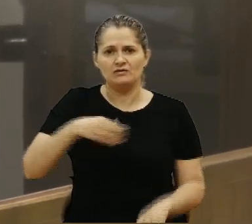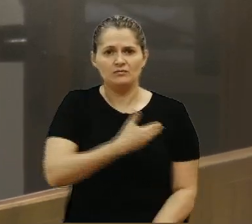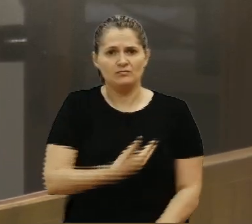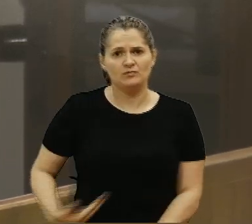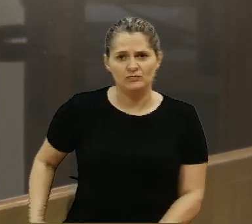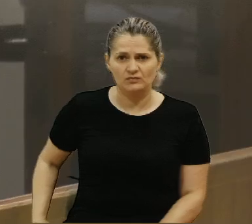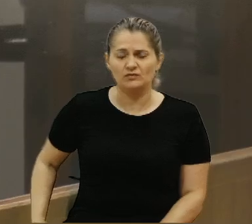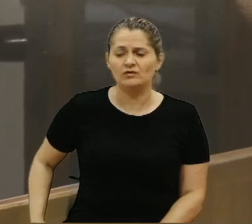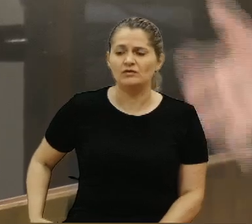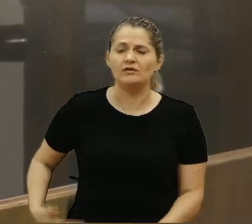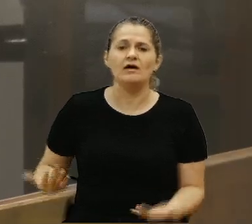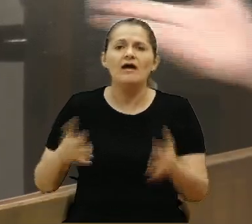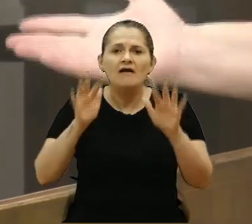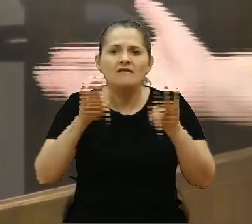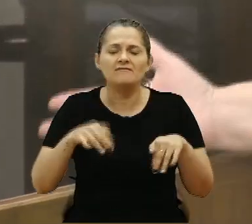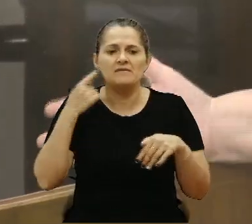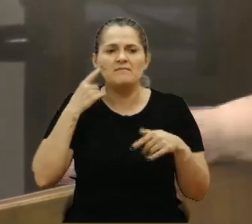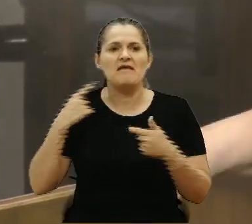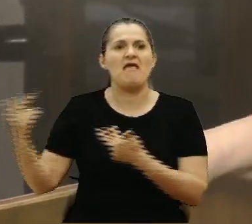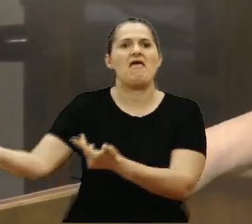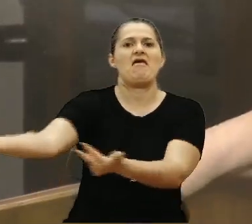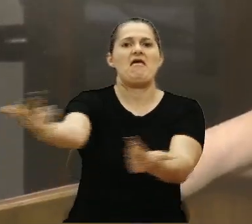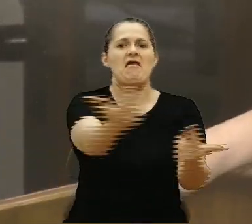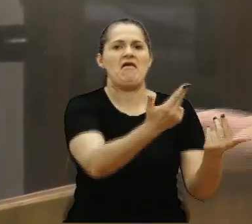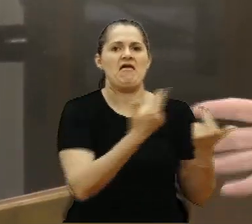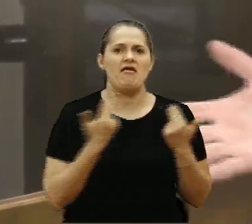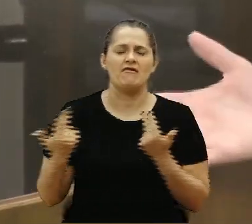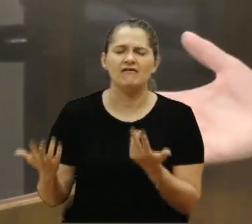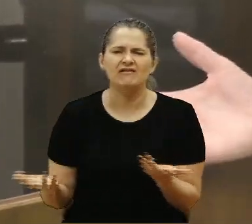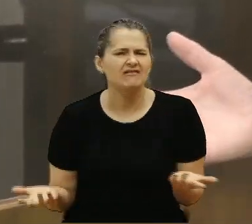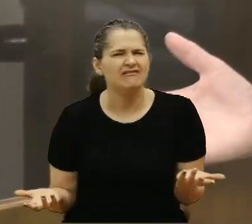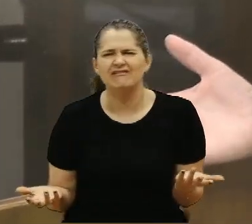vala comum, porque o que aconteceu?